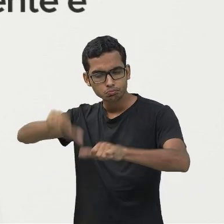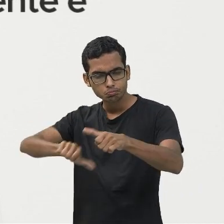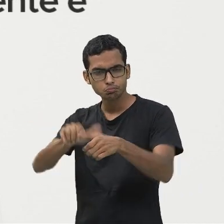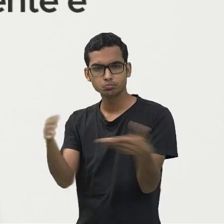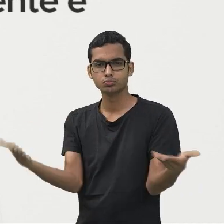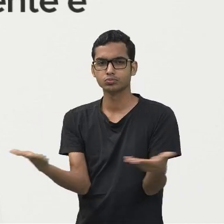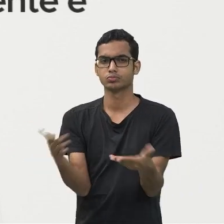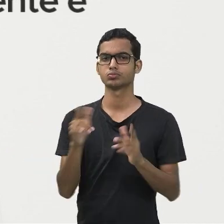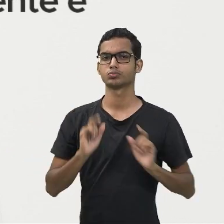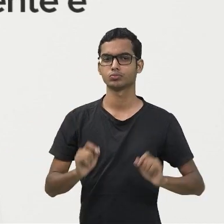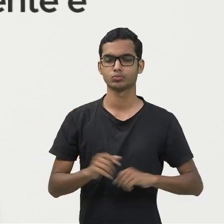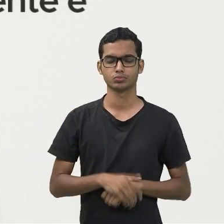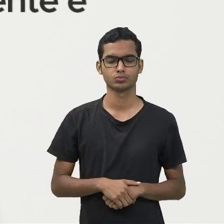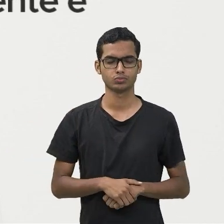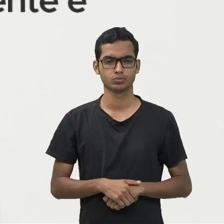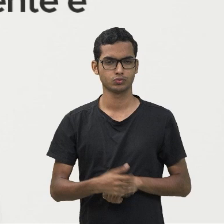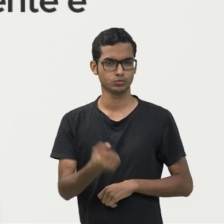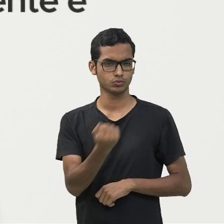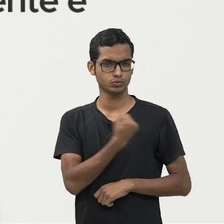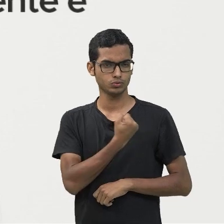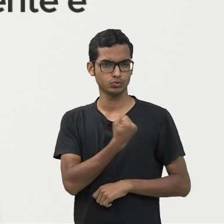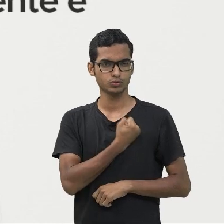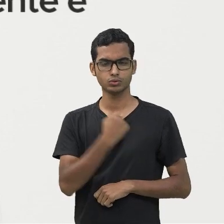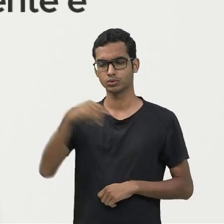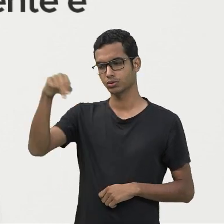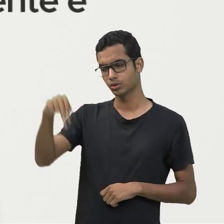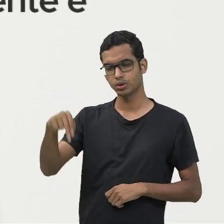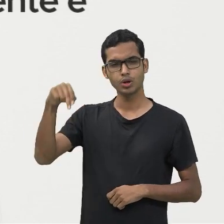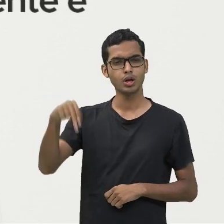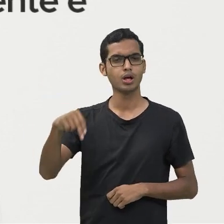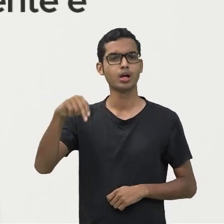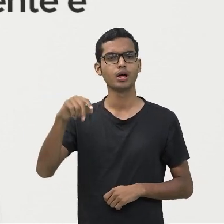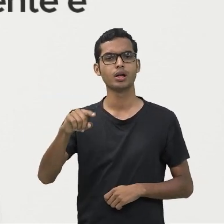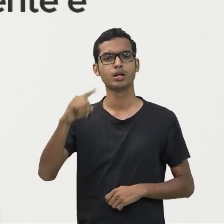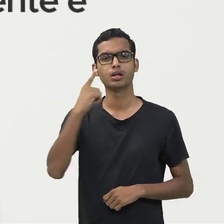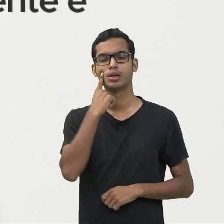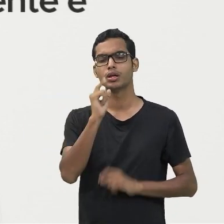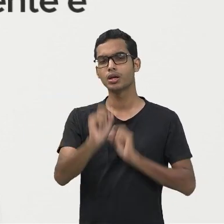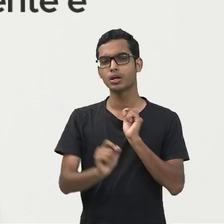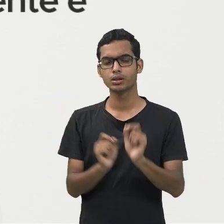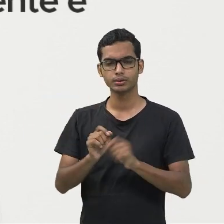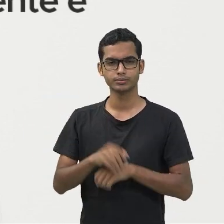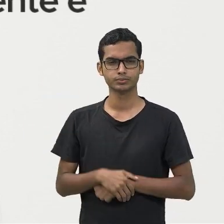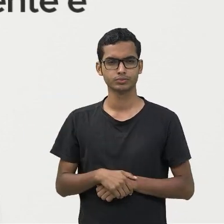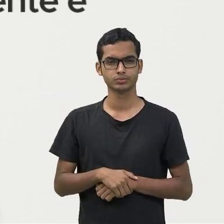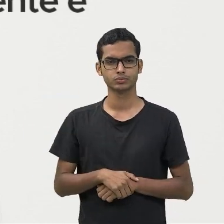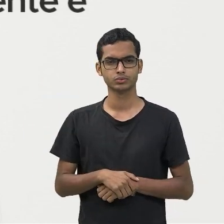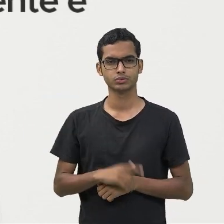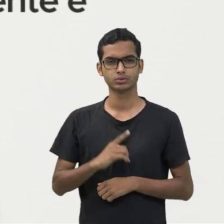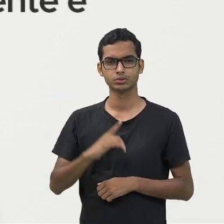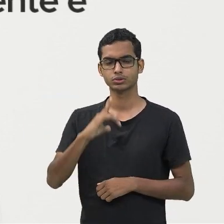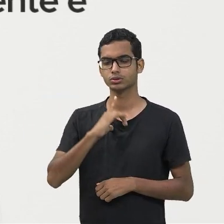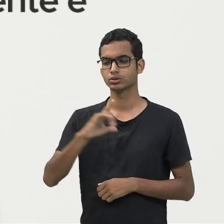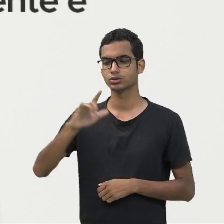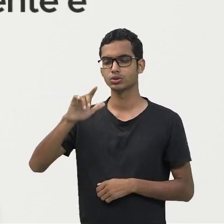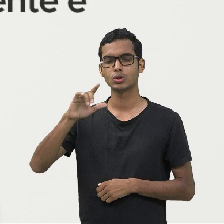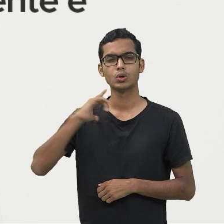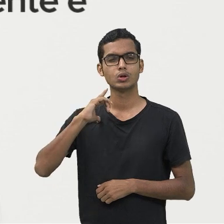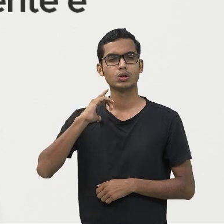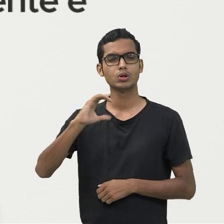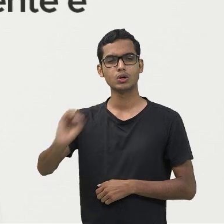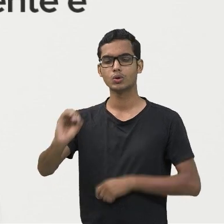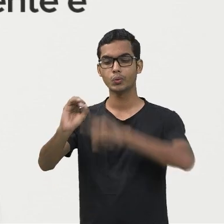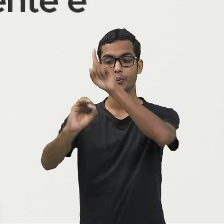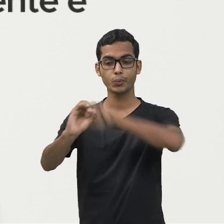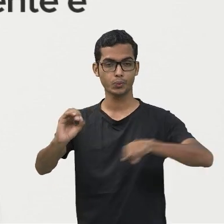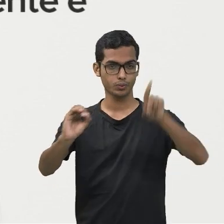o não nulo, que significa que eu não vou considerar o zero. Por isso que observe que